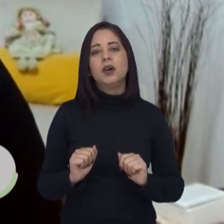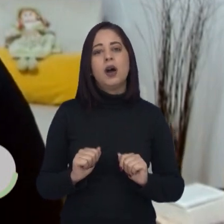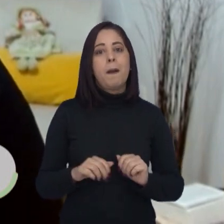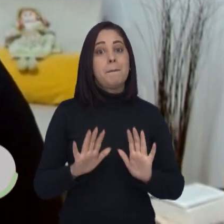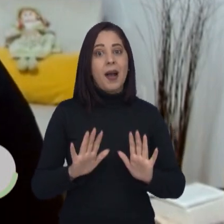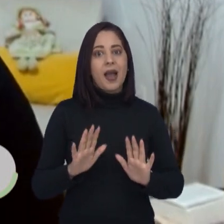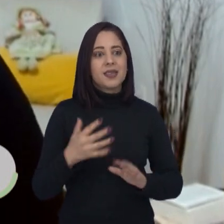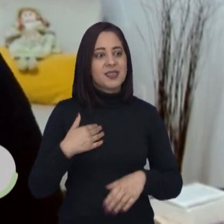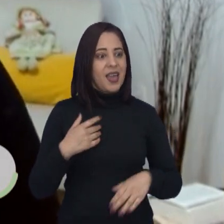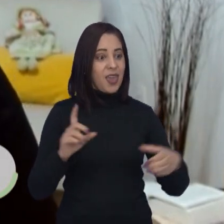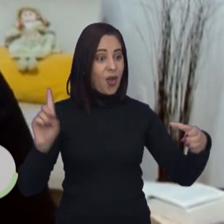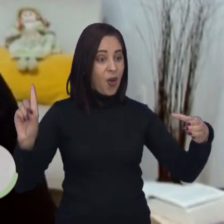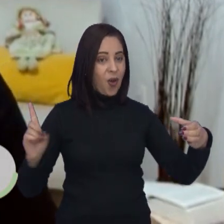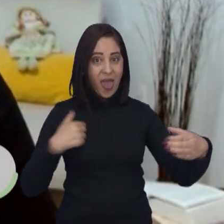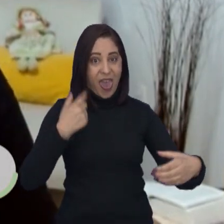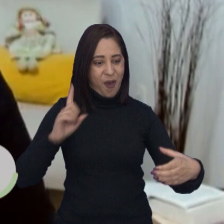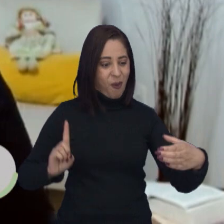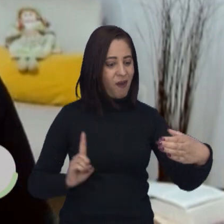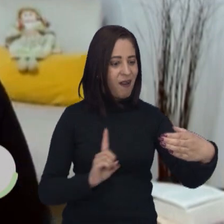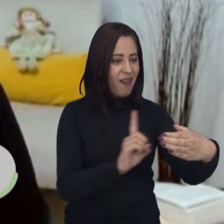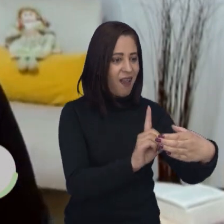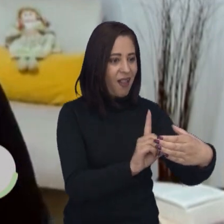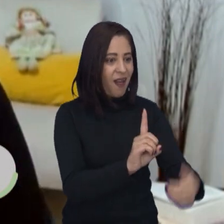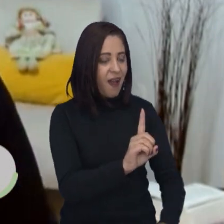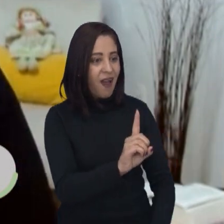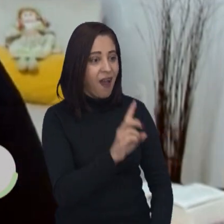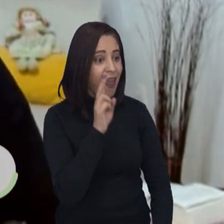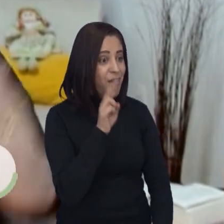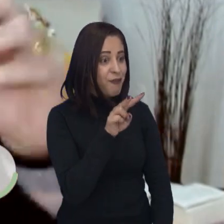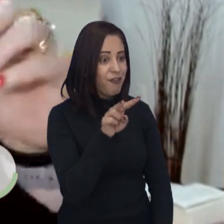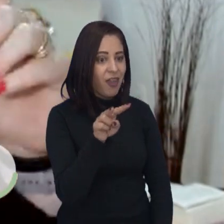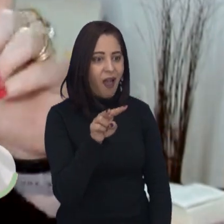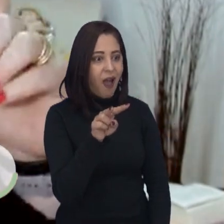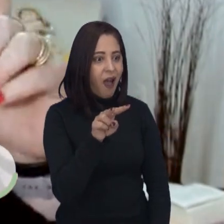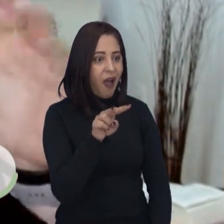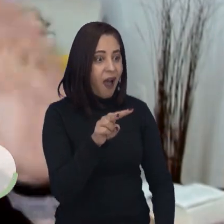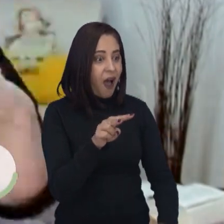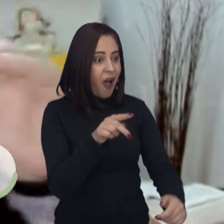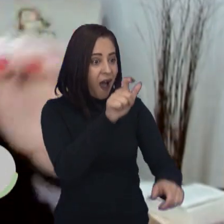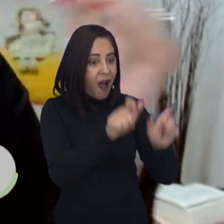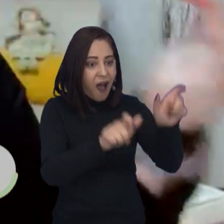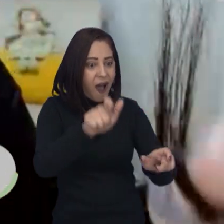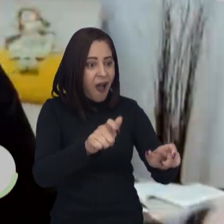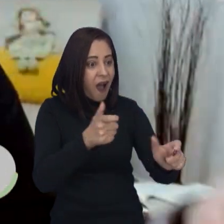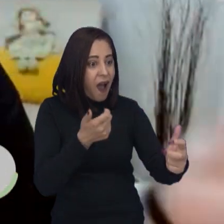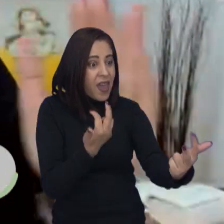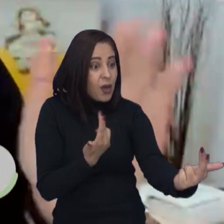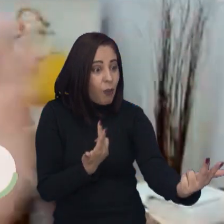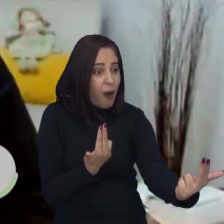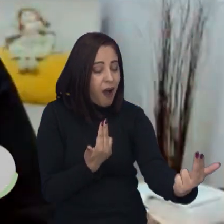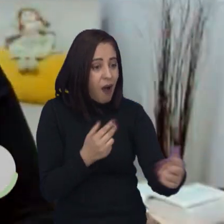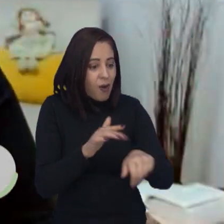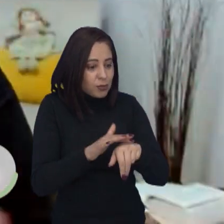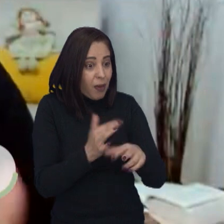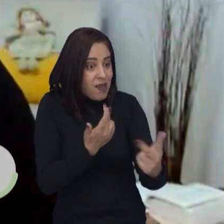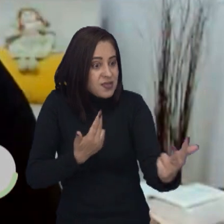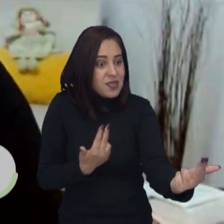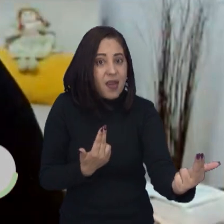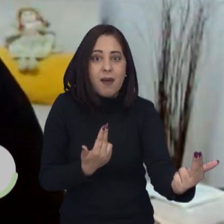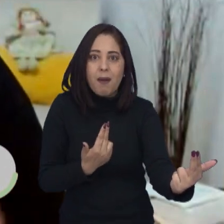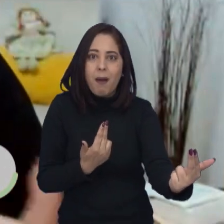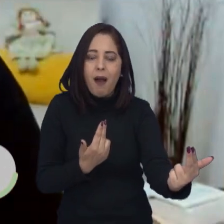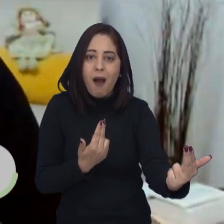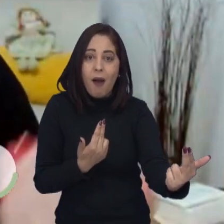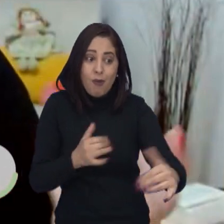que comungam daquela mesma situação, daquela mesma dor, apesar de que cada dor é